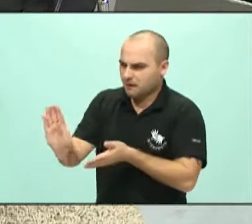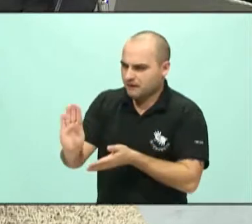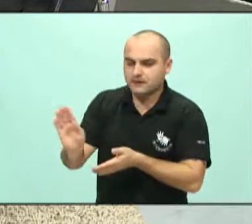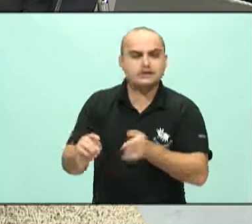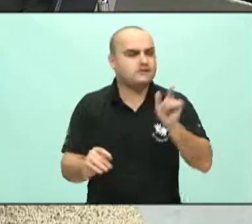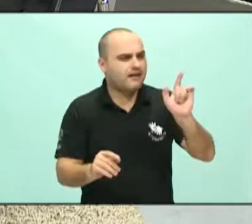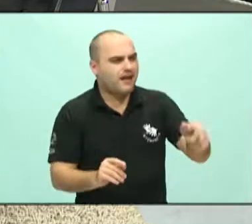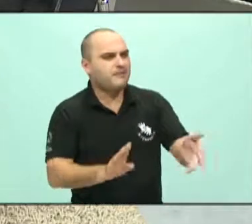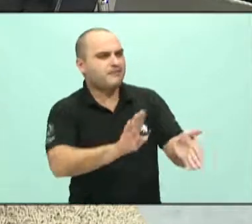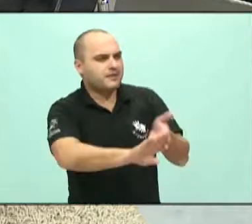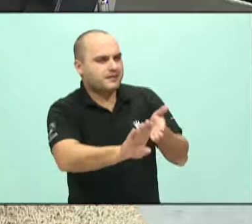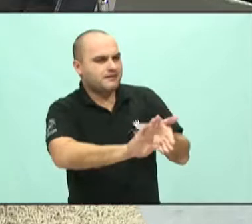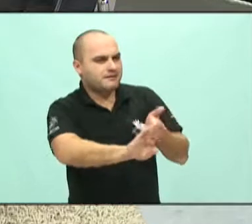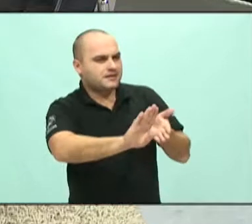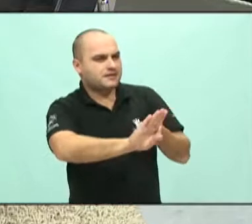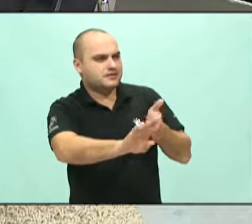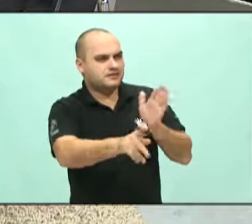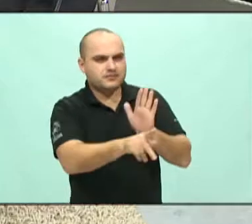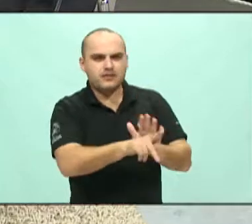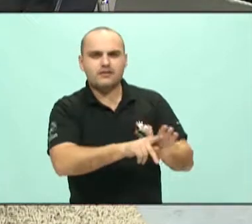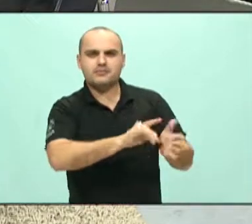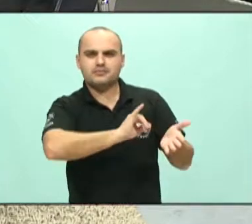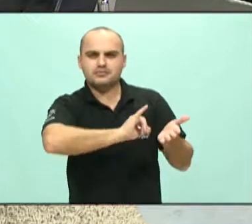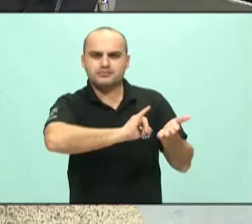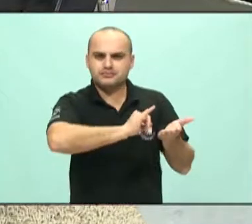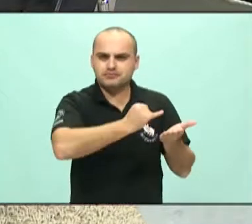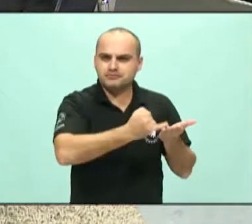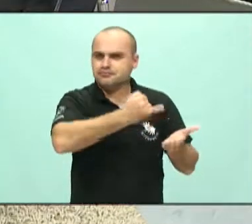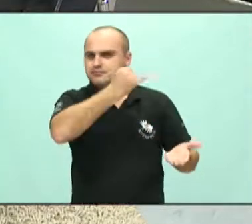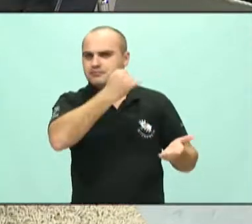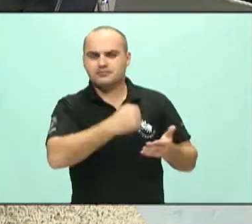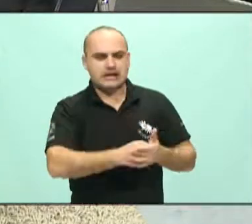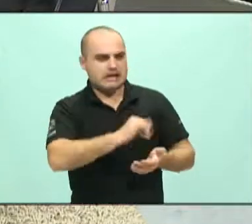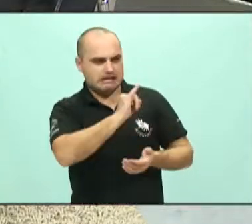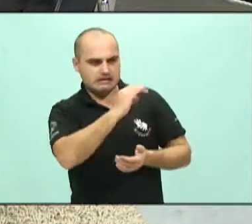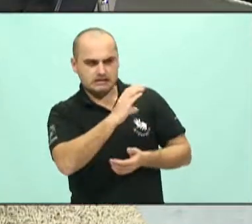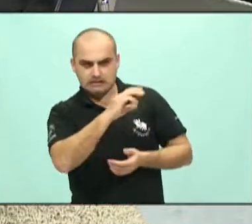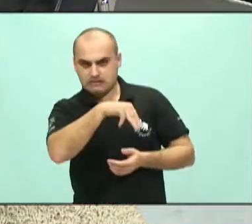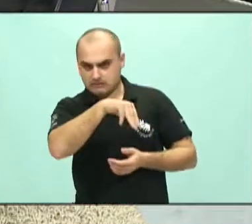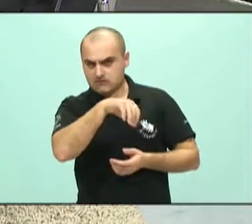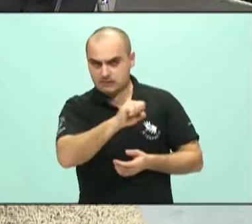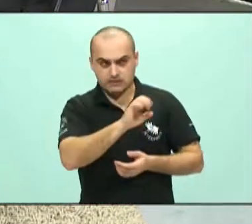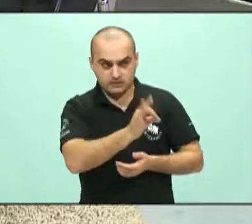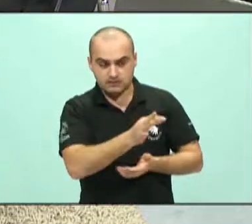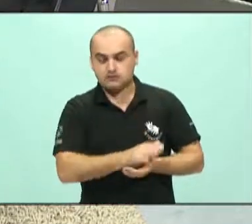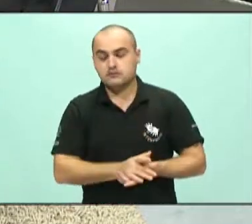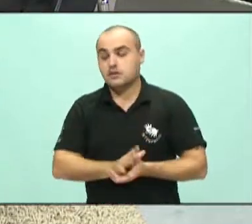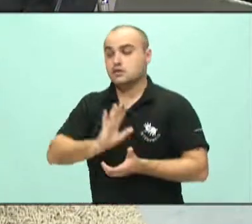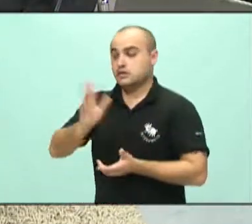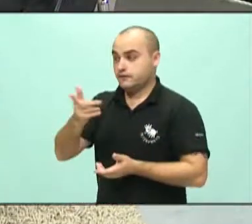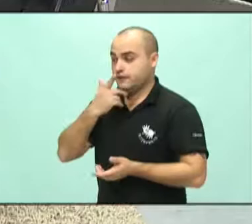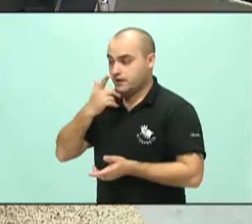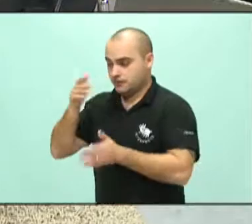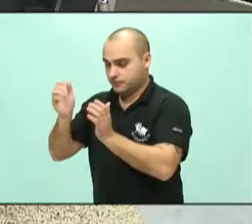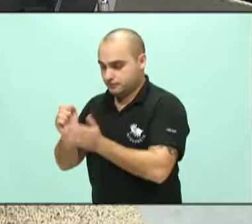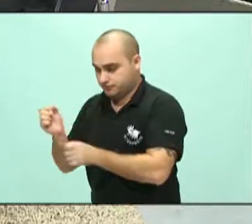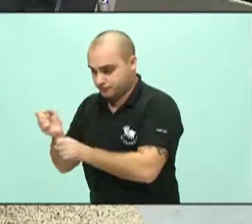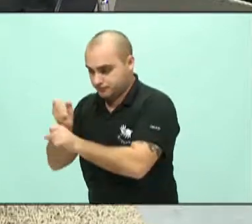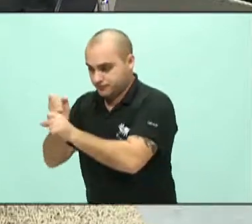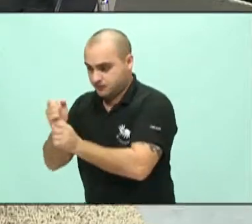benefícios fiscais, a questão de ICMS, enfim. Nós falamos sobre a construção naval, nós falamos sobre o